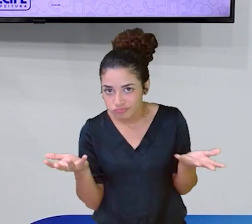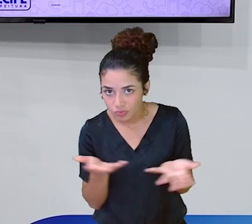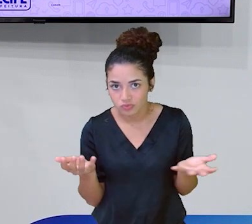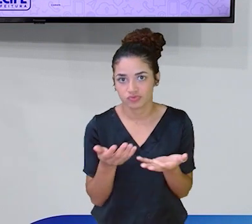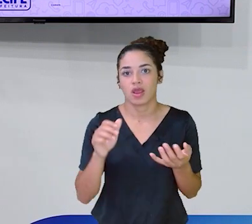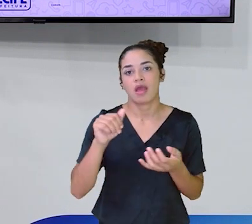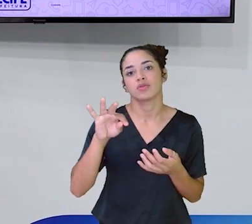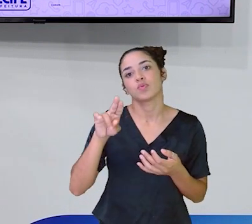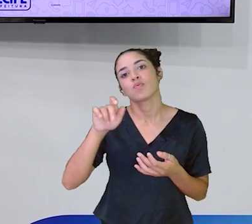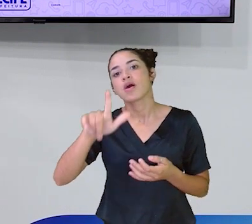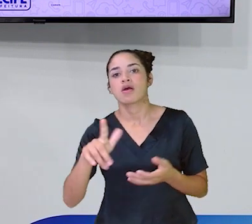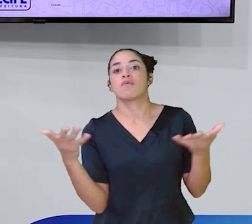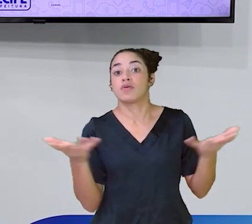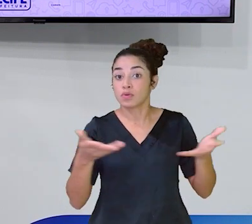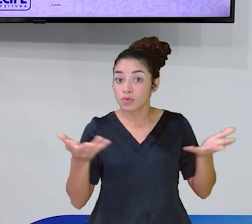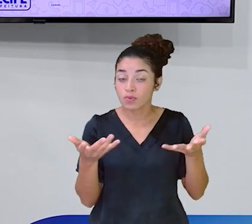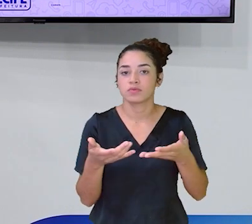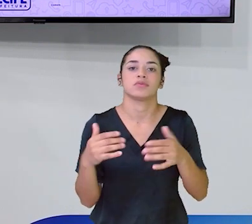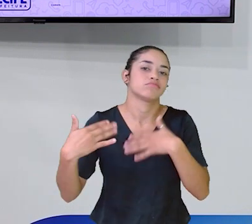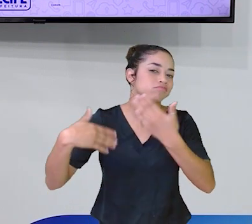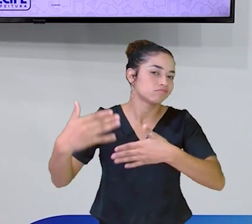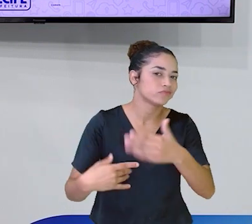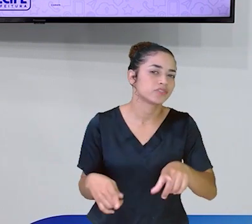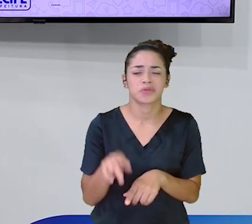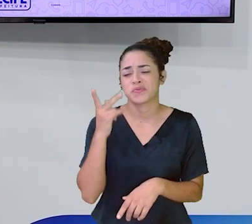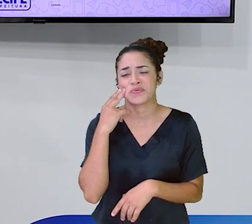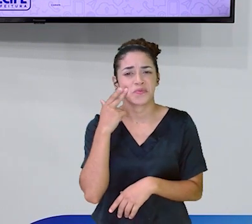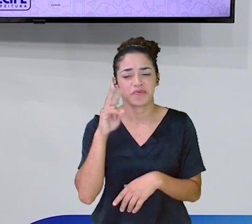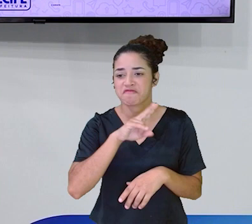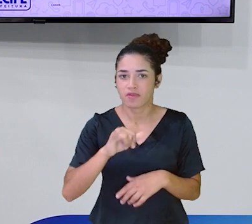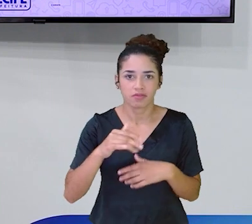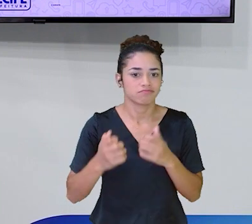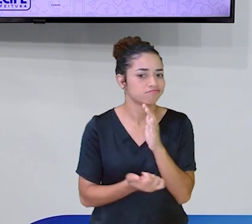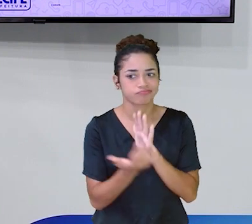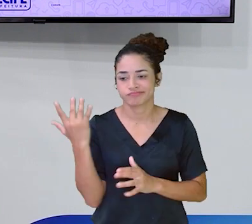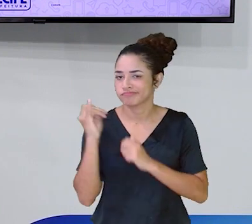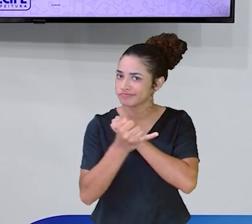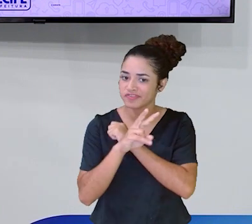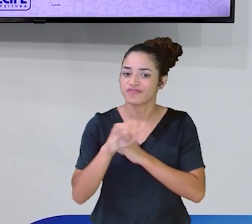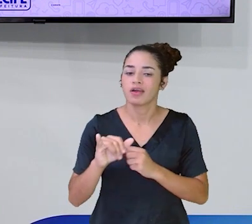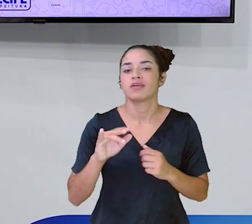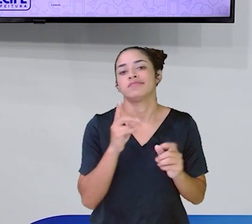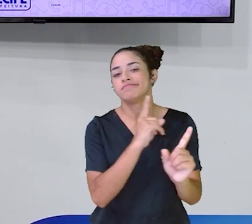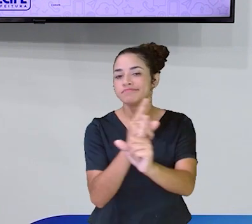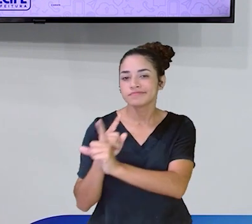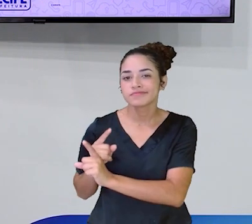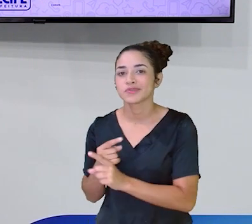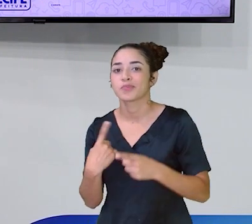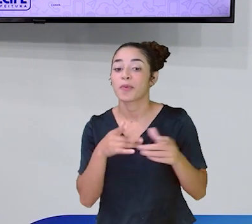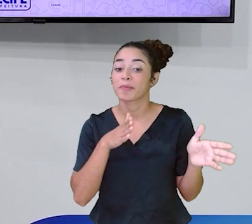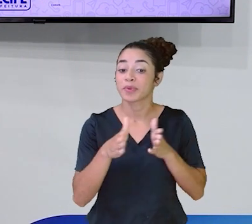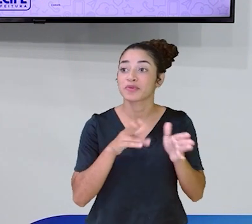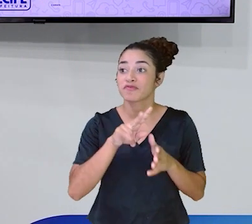semana. Como eu citei aí, vai ser muito comum encontrarmos crônicas no período que vai estar acontecendo a Copa do